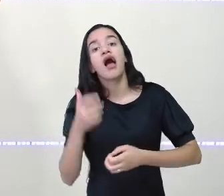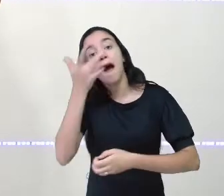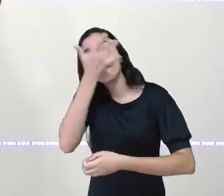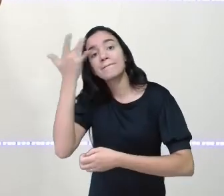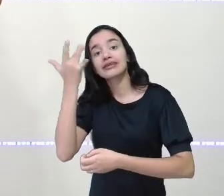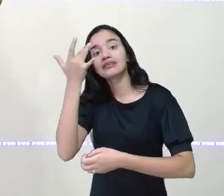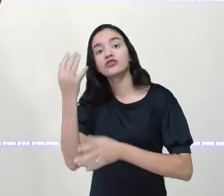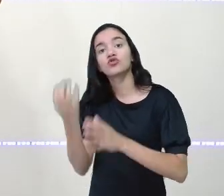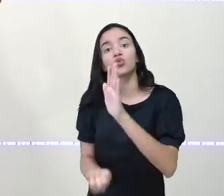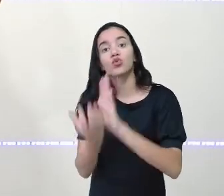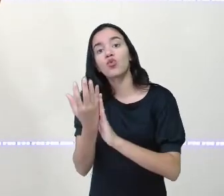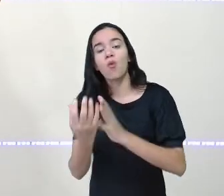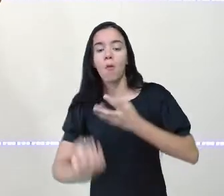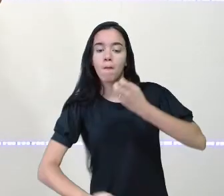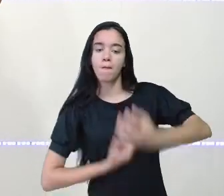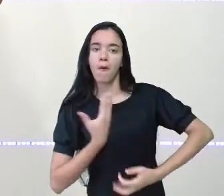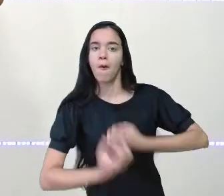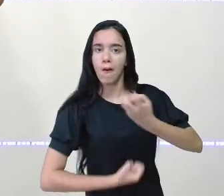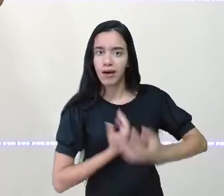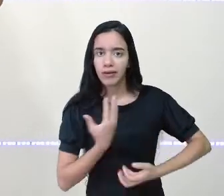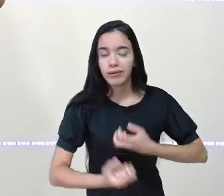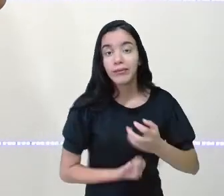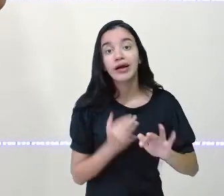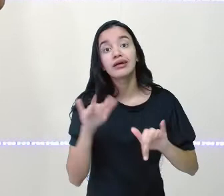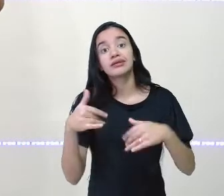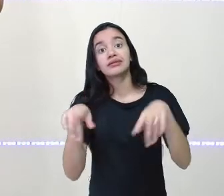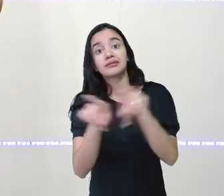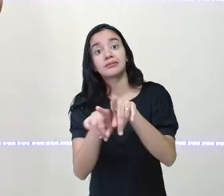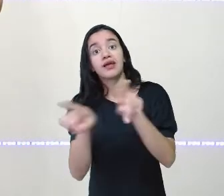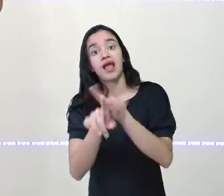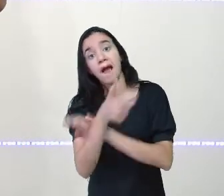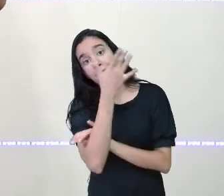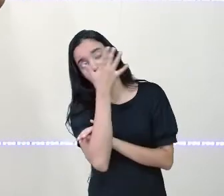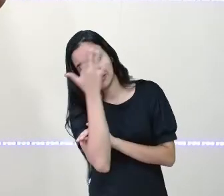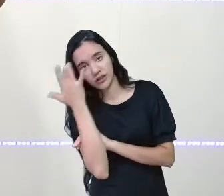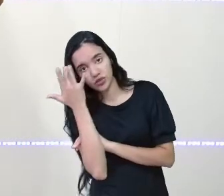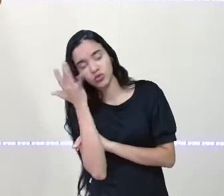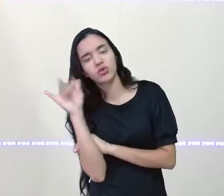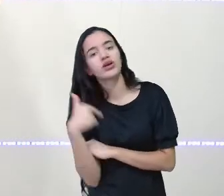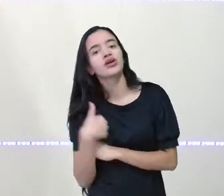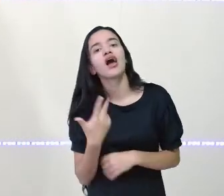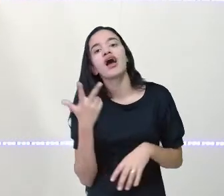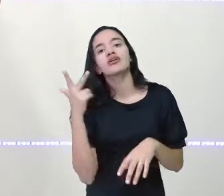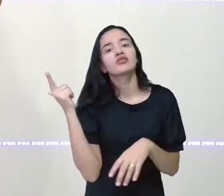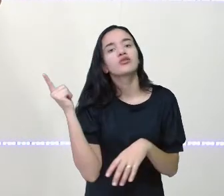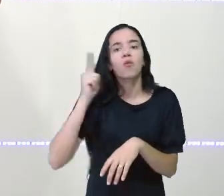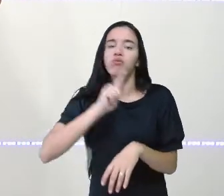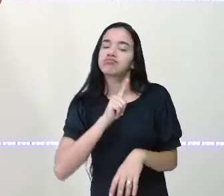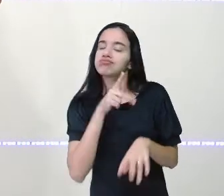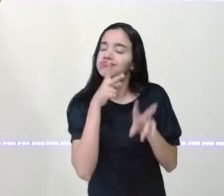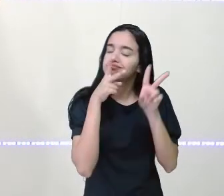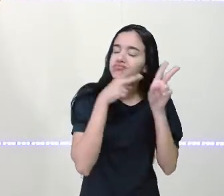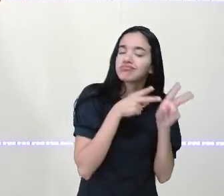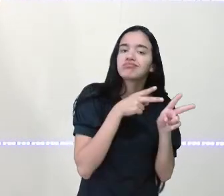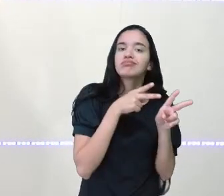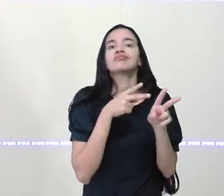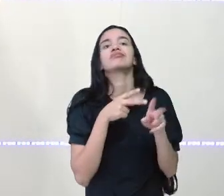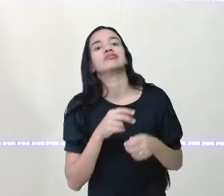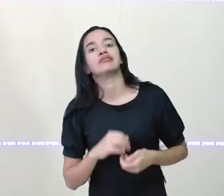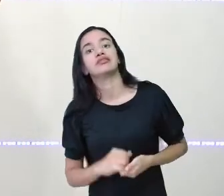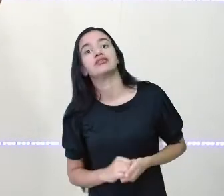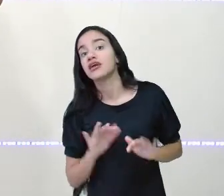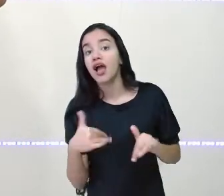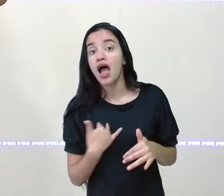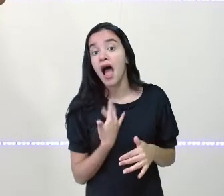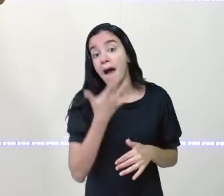ele fez um poema também sobre uma pessoa que não consegue dormir, que está com insônia. E